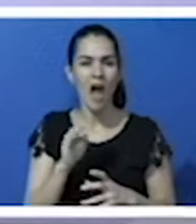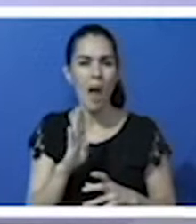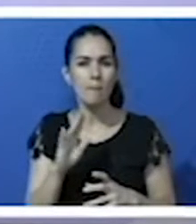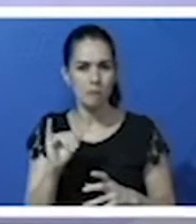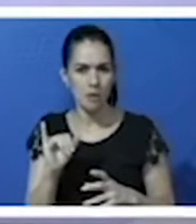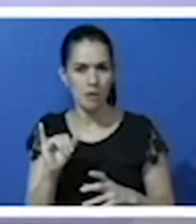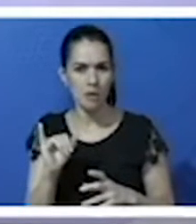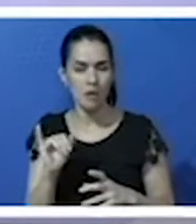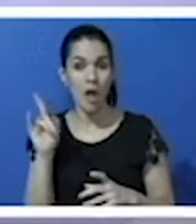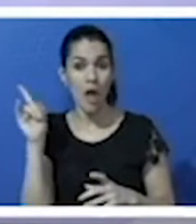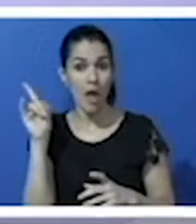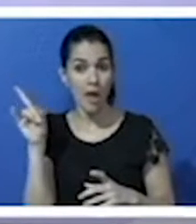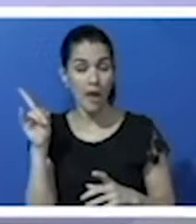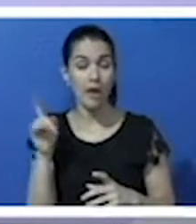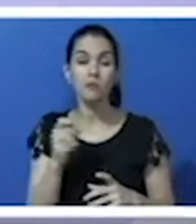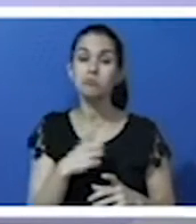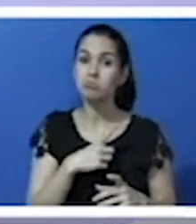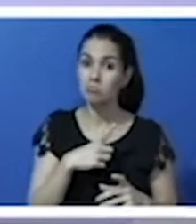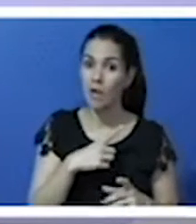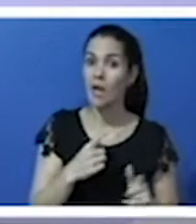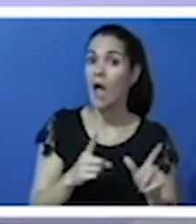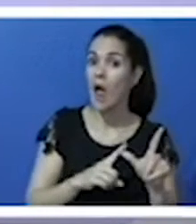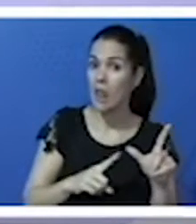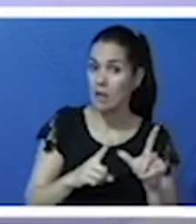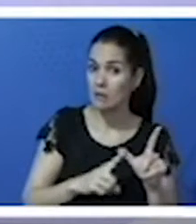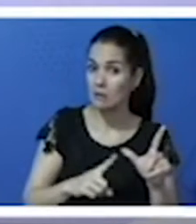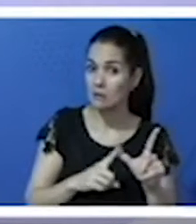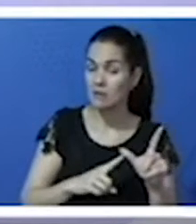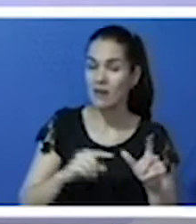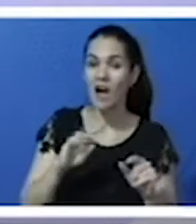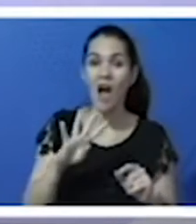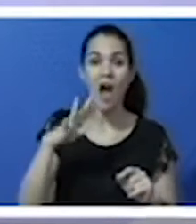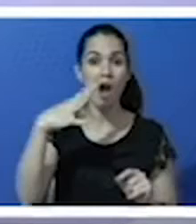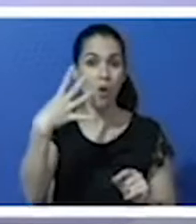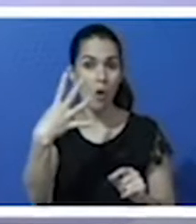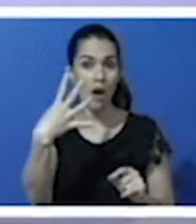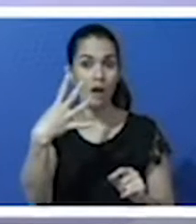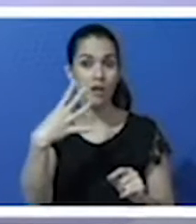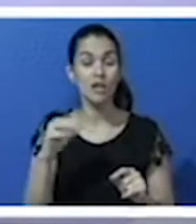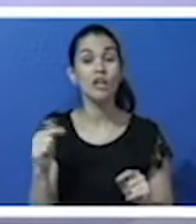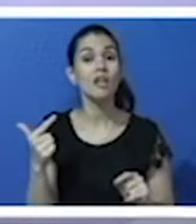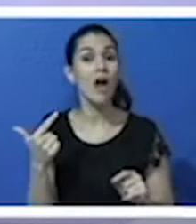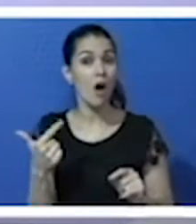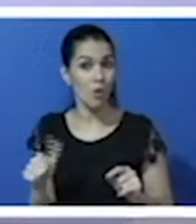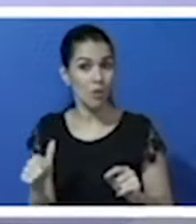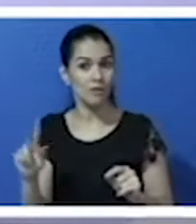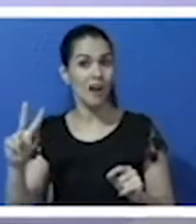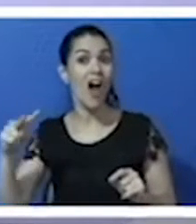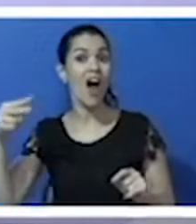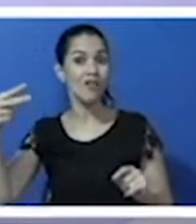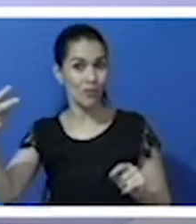vai ser esse. Vai ter a letra elevada a 4 e outra letra elevada a 2.